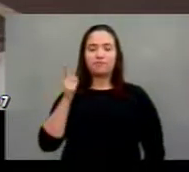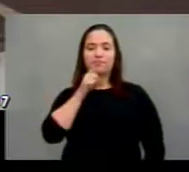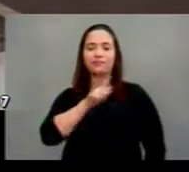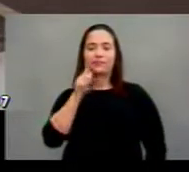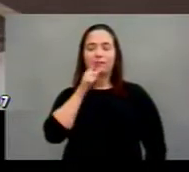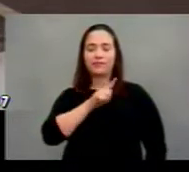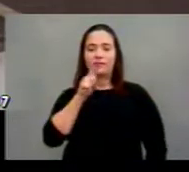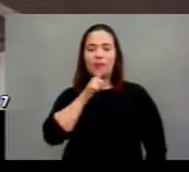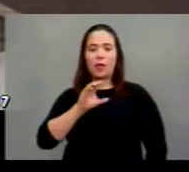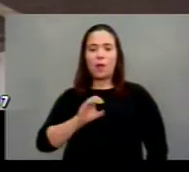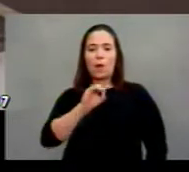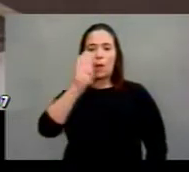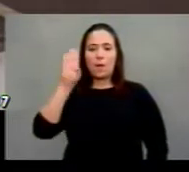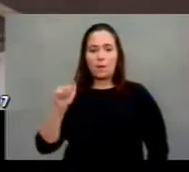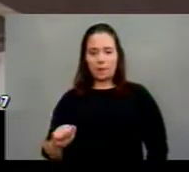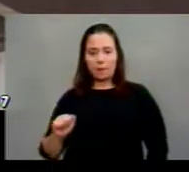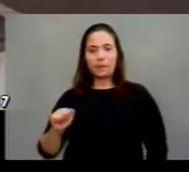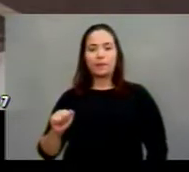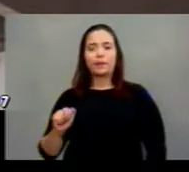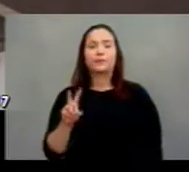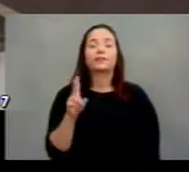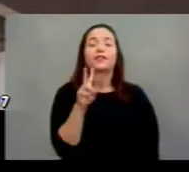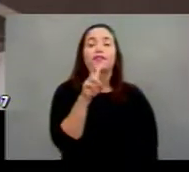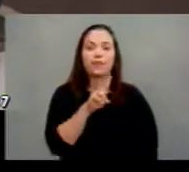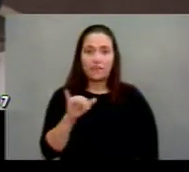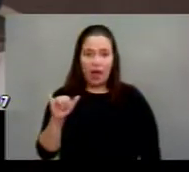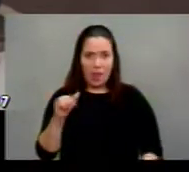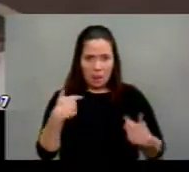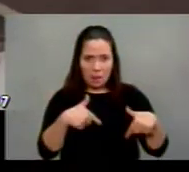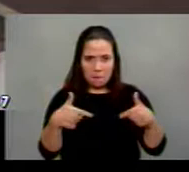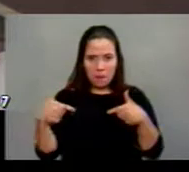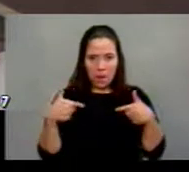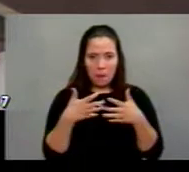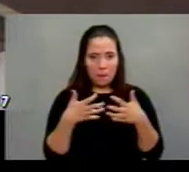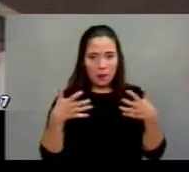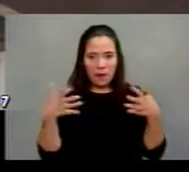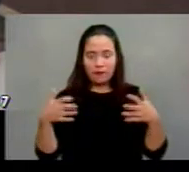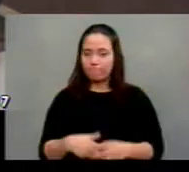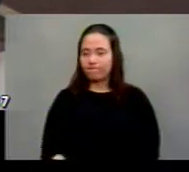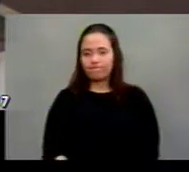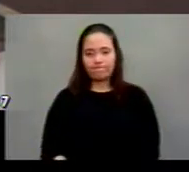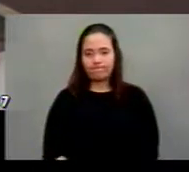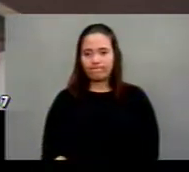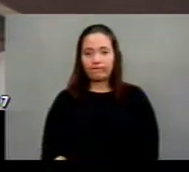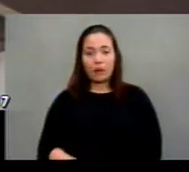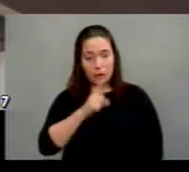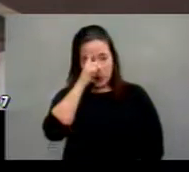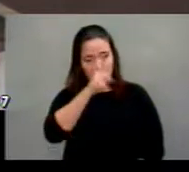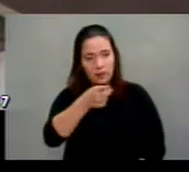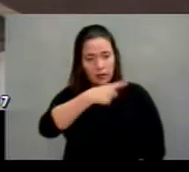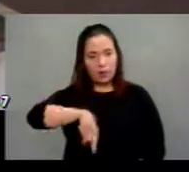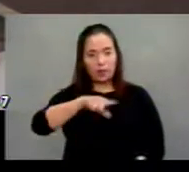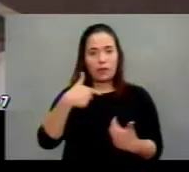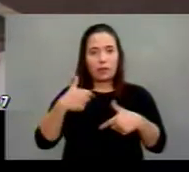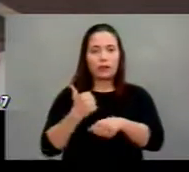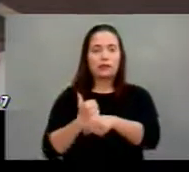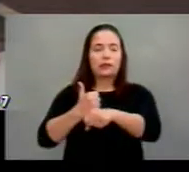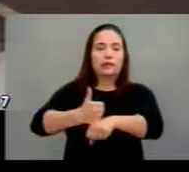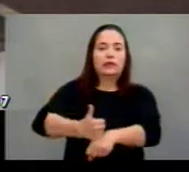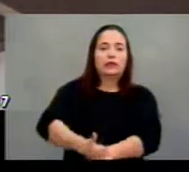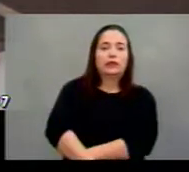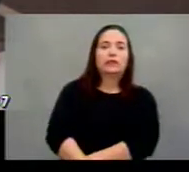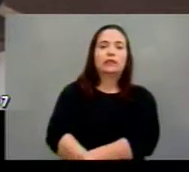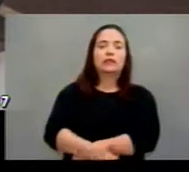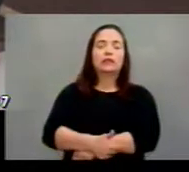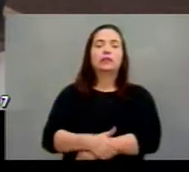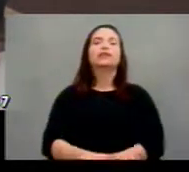vai agora explorar mais, espoliar mais, não vai gerar mais emprego. Ele vai ampliar a sua rentabilidade, mantendo taxas mais altas de